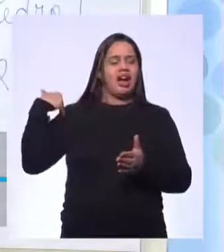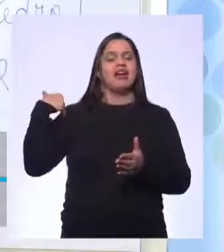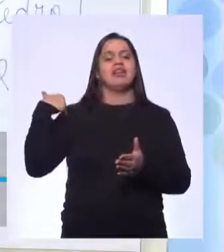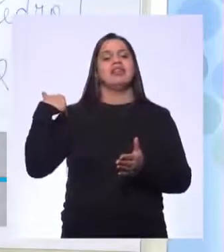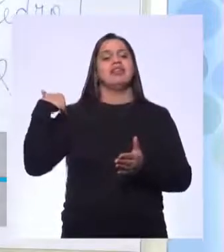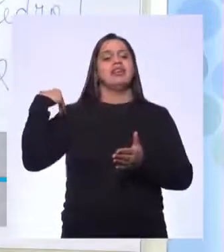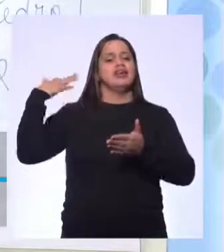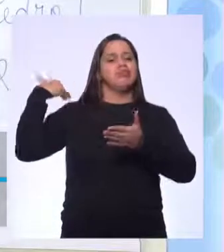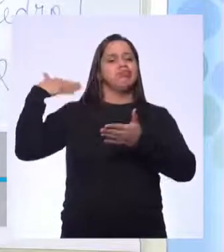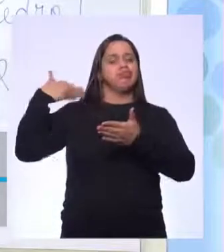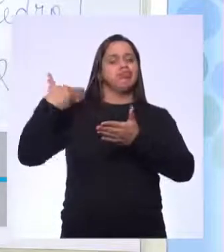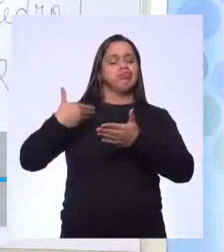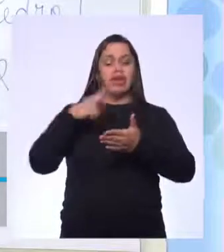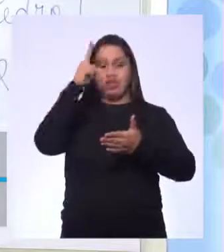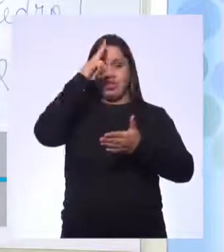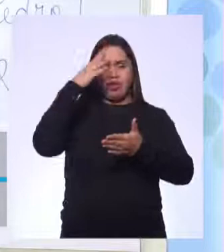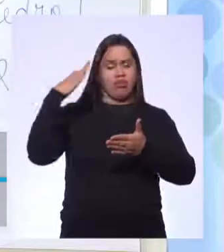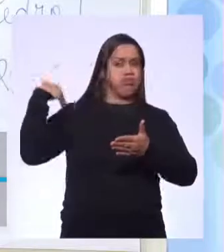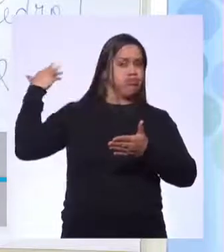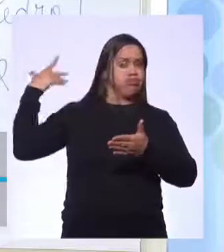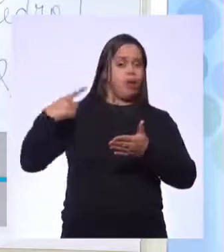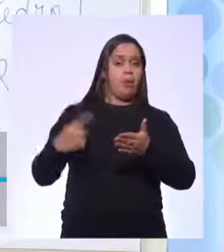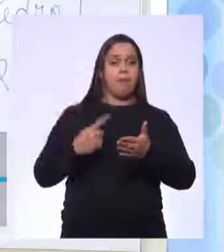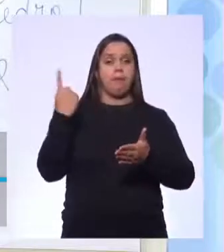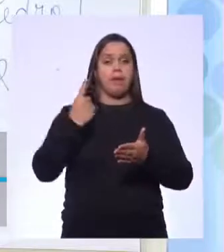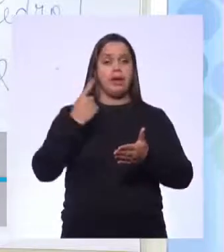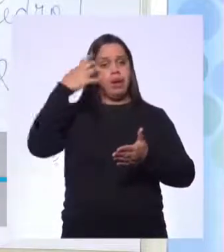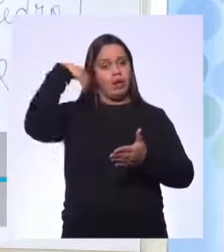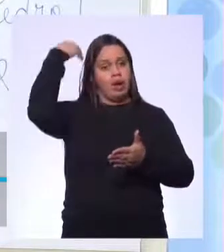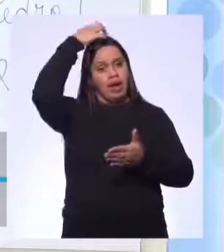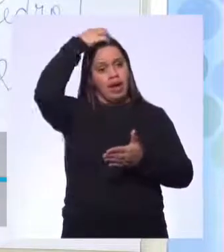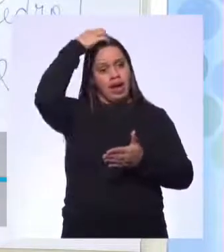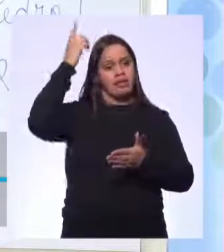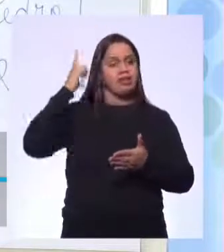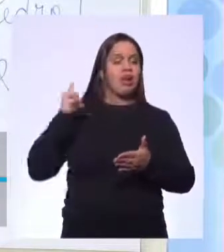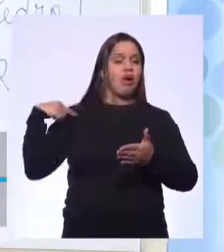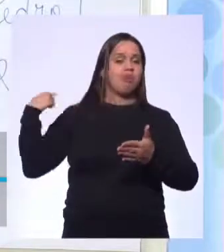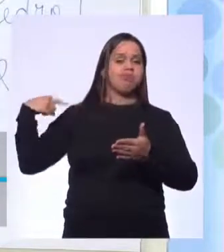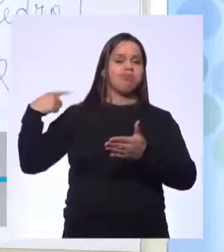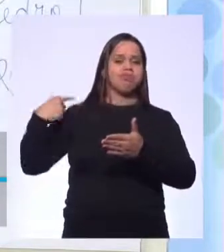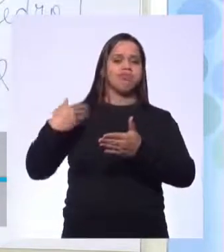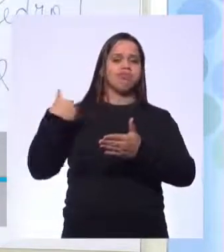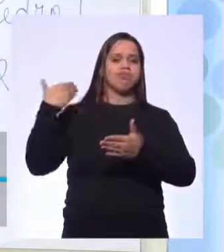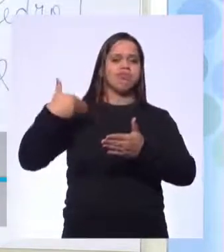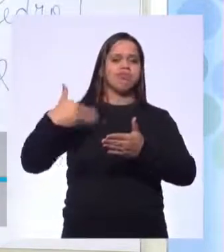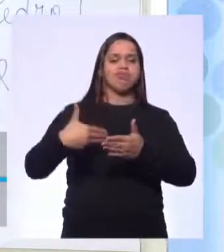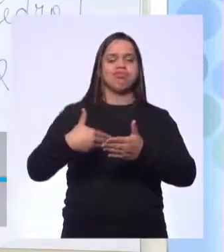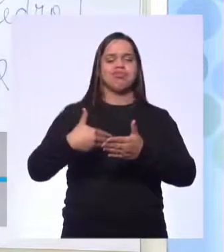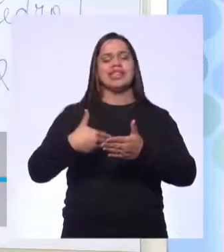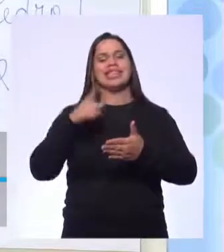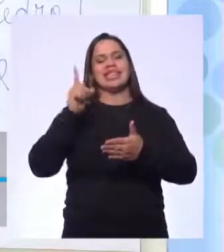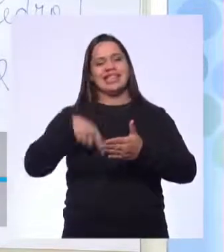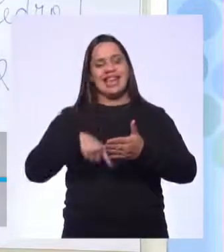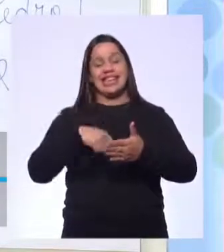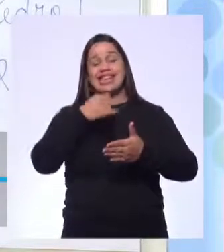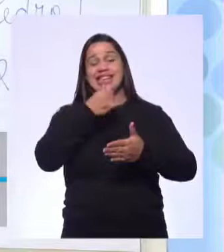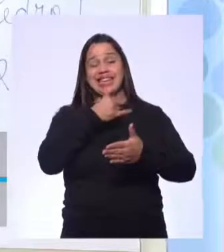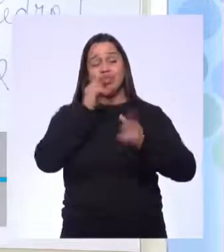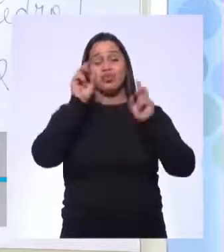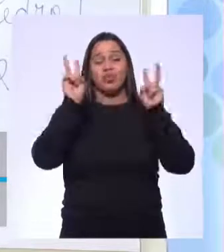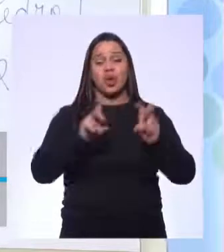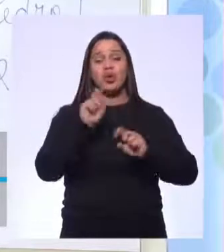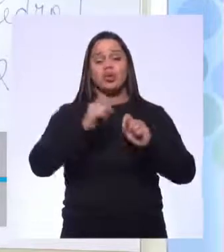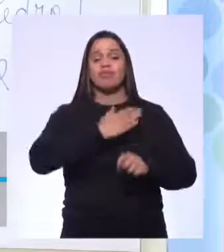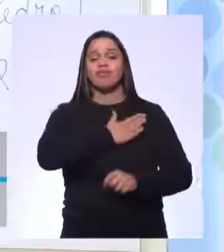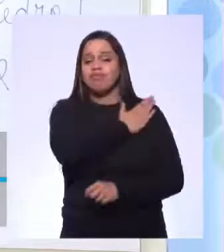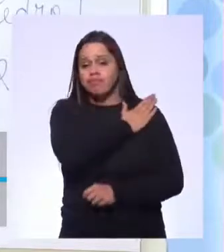dessa história que eu estou contando, desde o primeiro reinado, ele traz essa permanência que é tão triste, que é o racismo. Até hoje